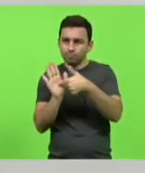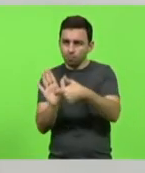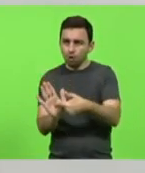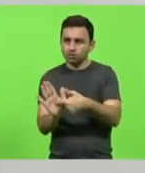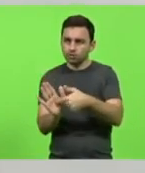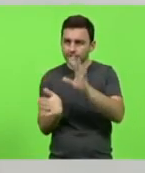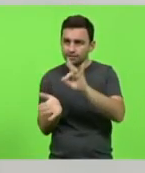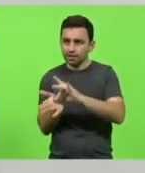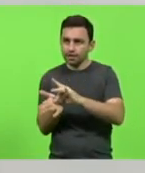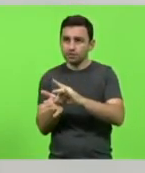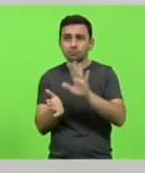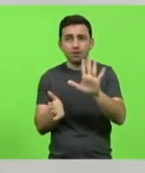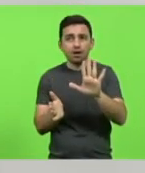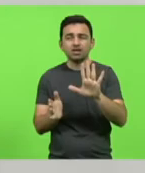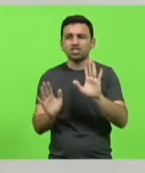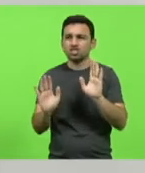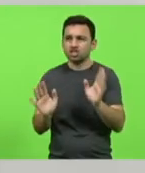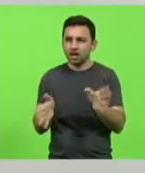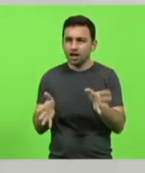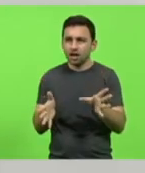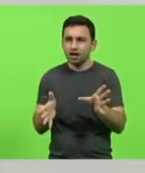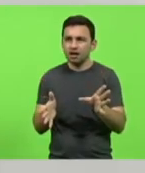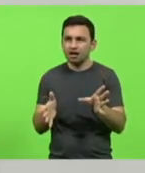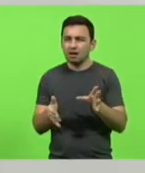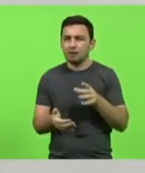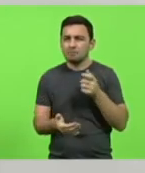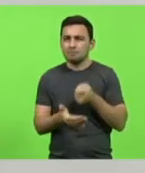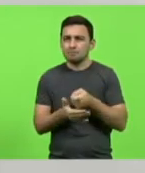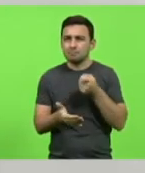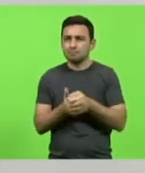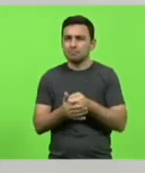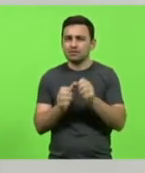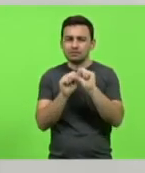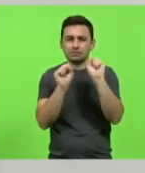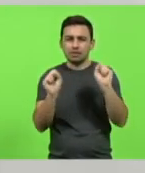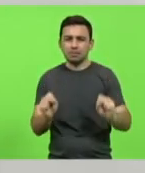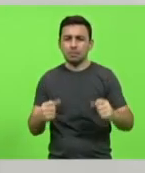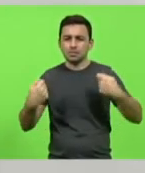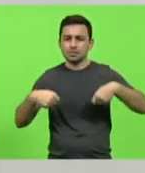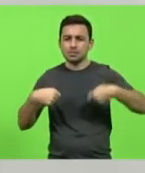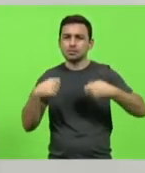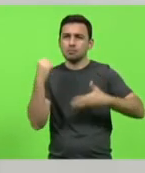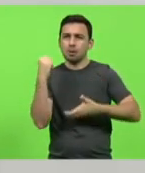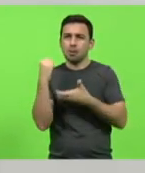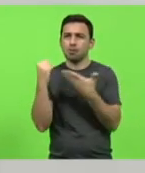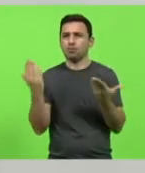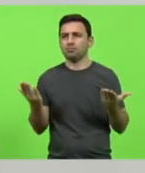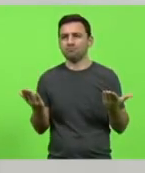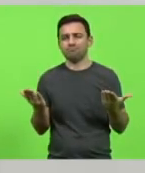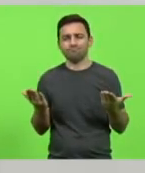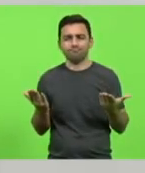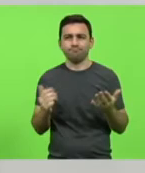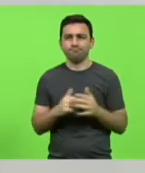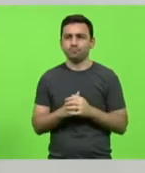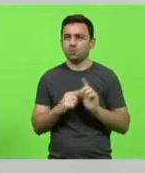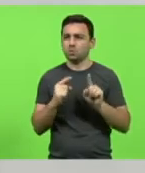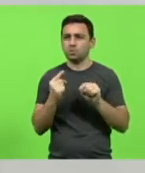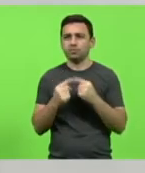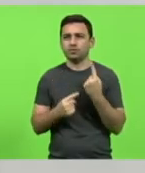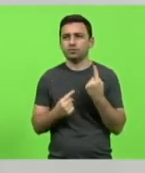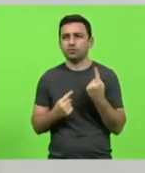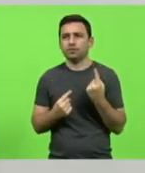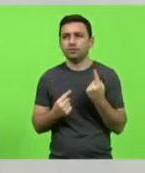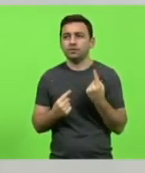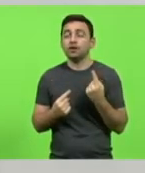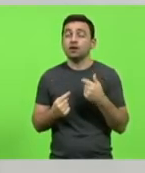com autorizações sistemáticas é que eu considero inadequado. Eu digo isso porque